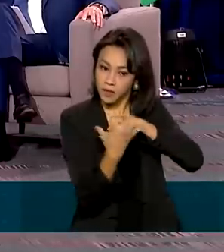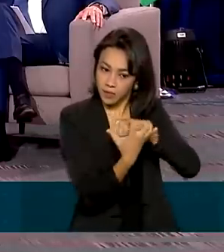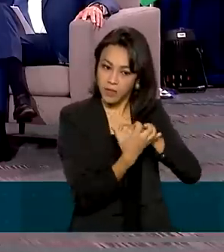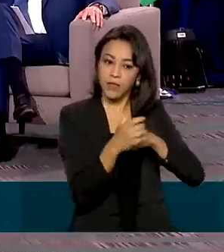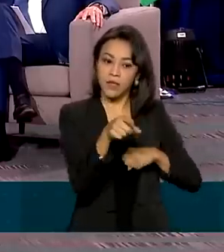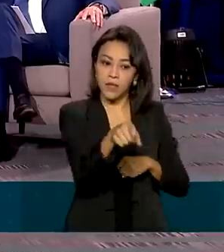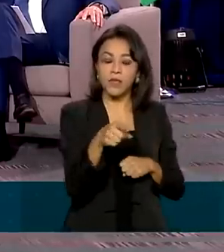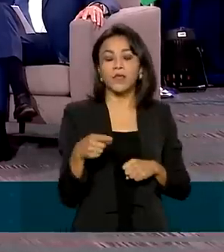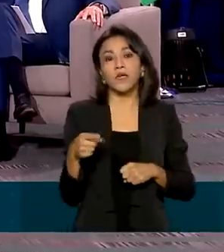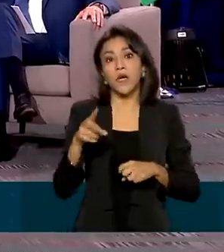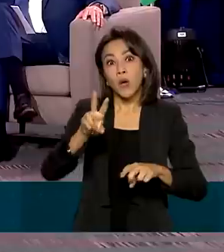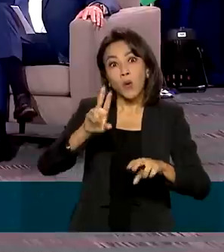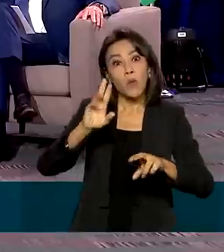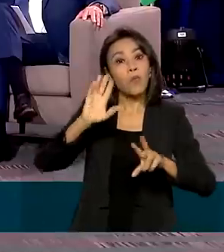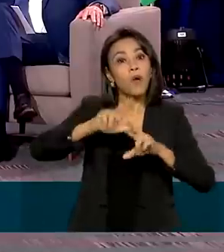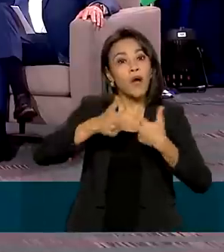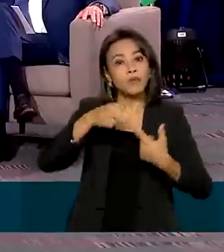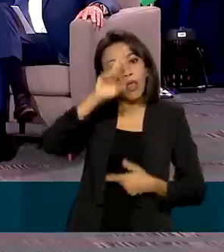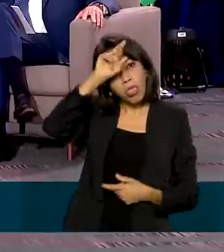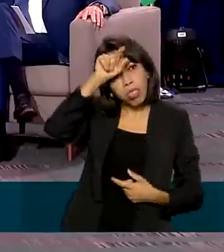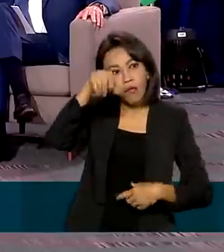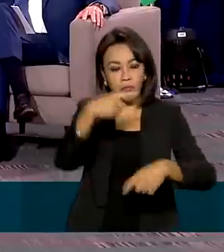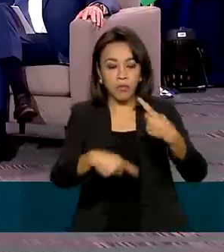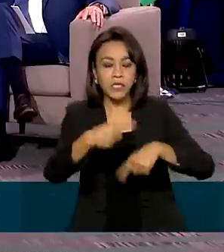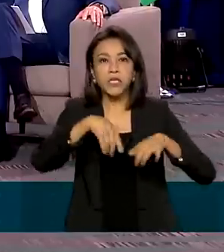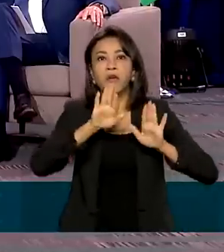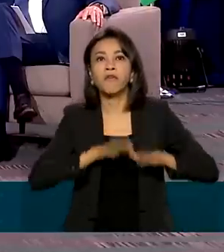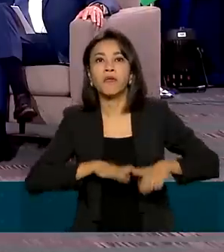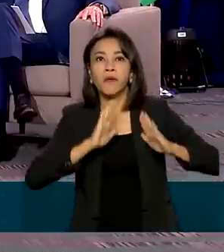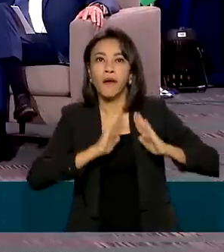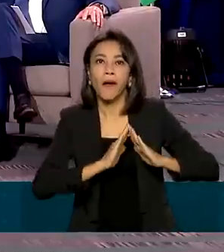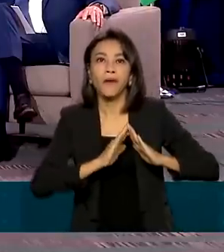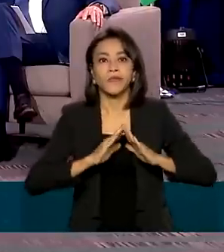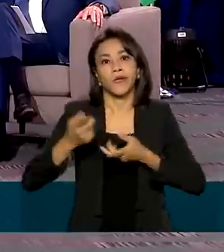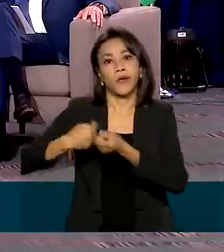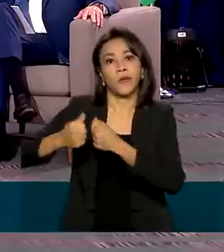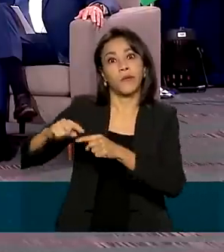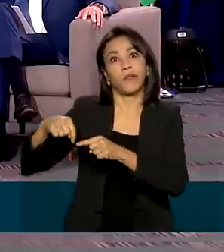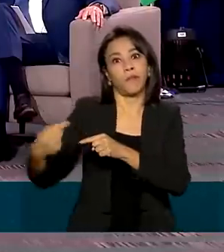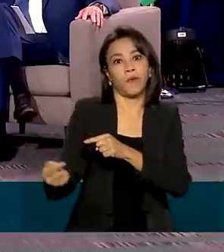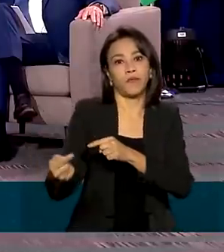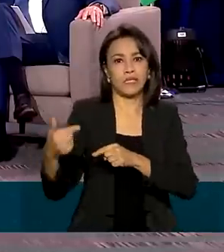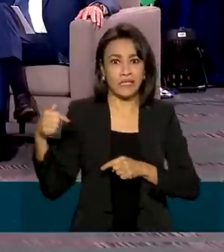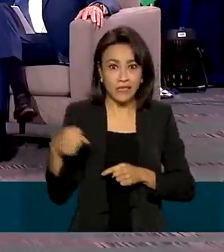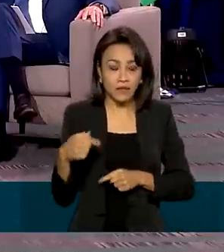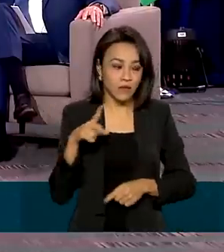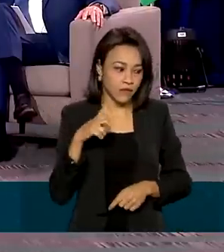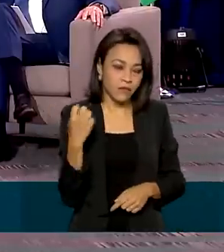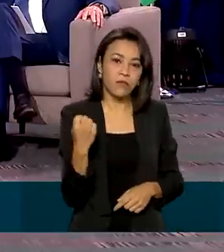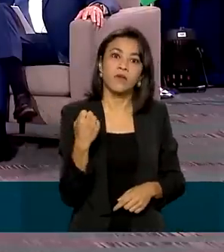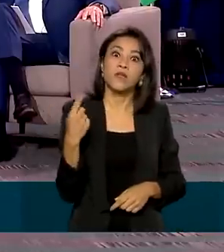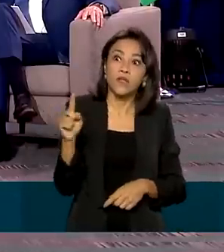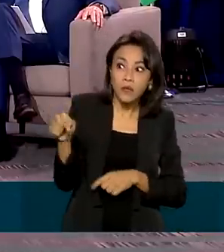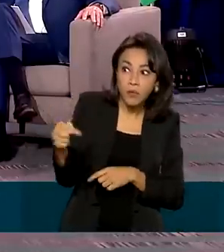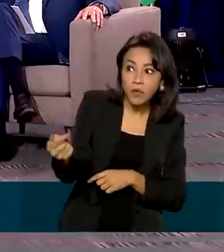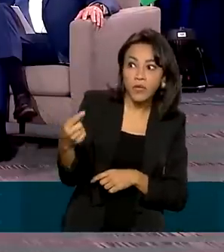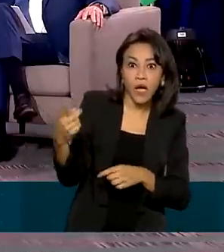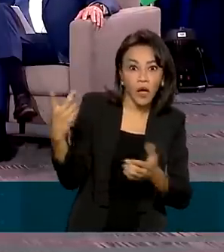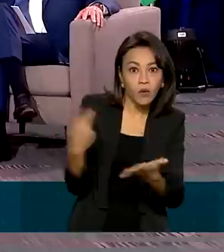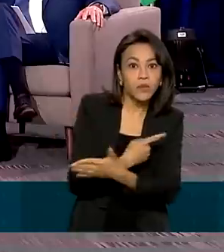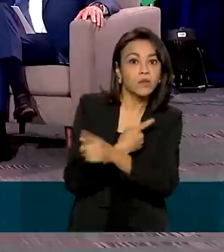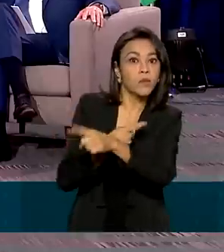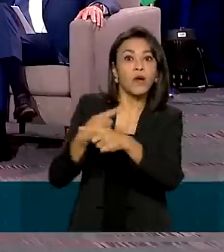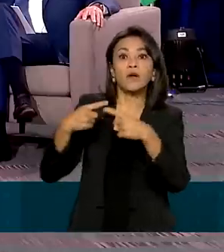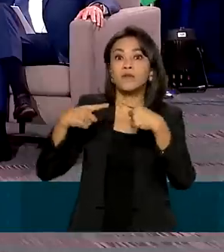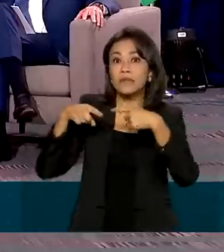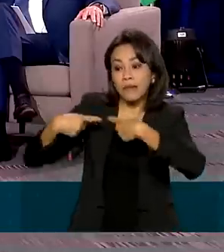equivocada política do fica em casa, a economia te vê depois, agravado por uma guerra a 10 mil quilômetros